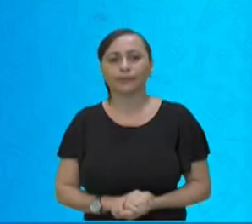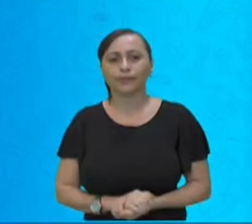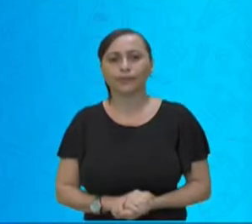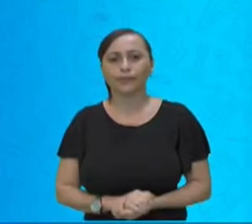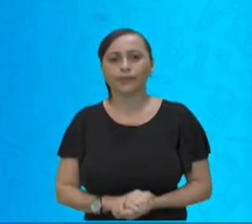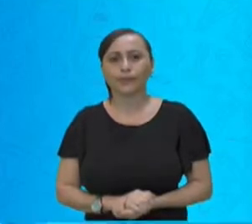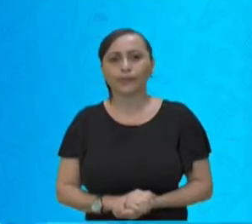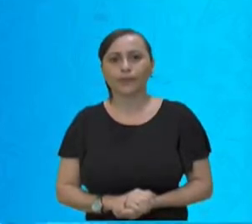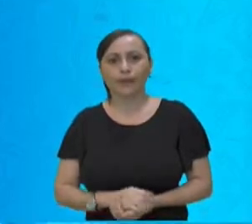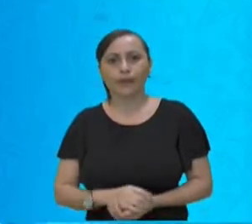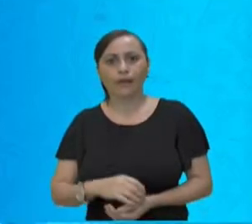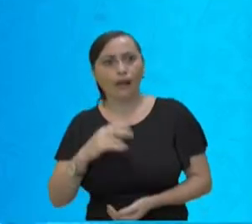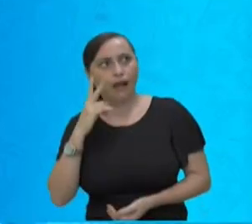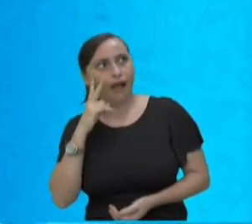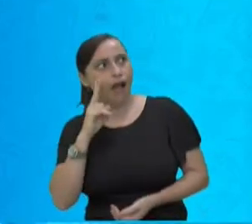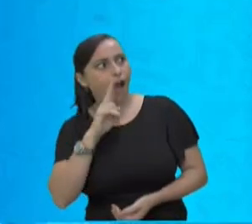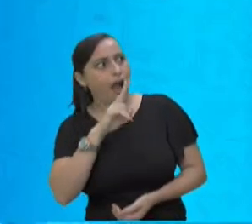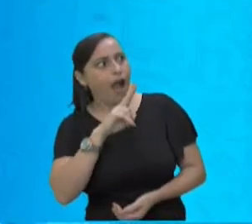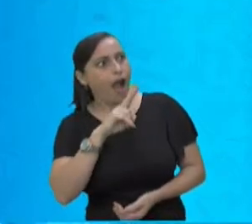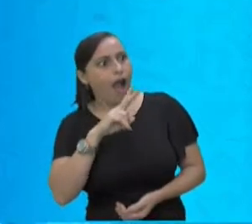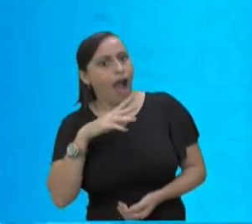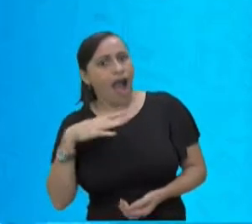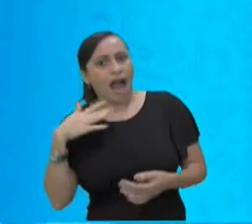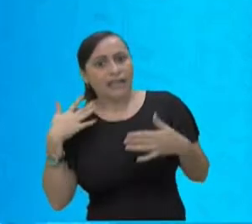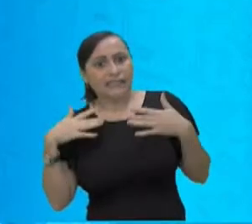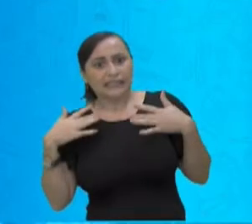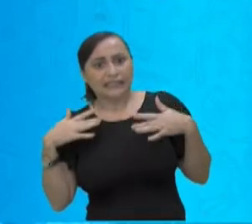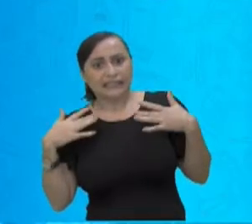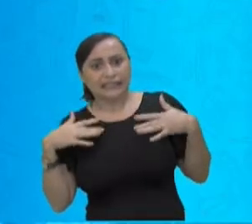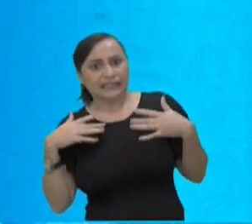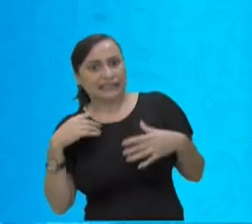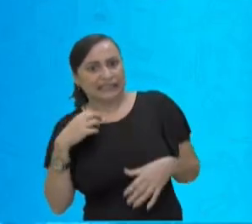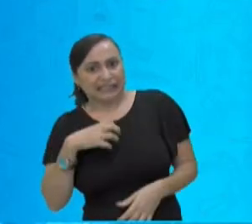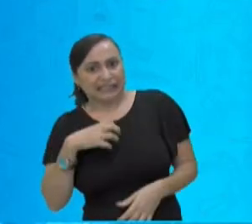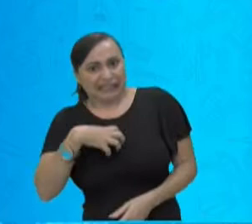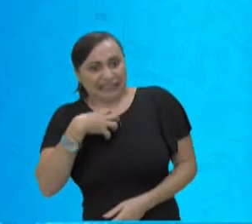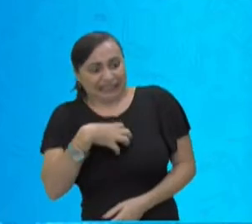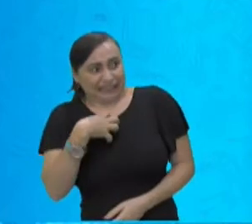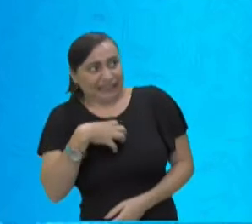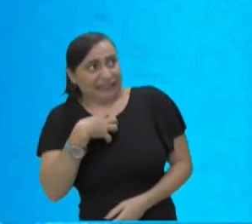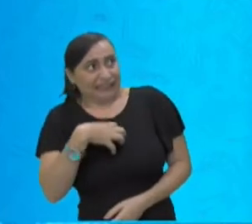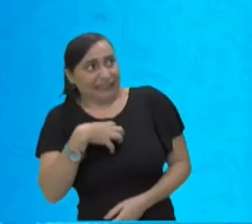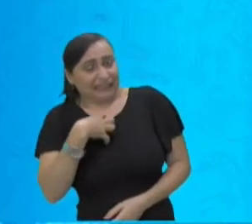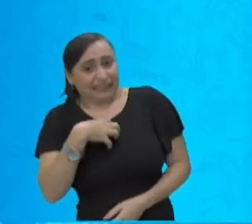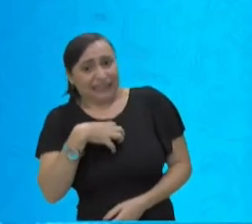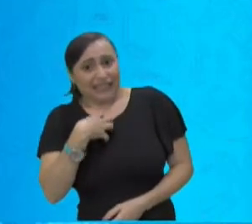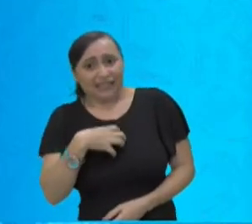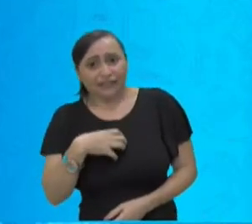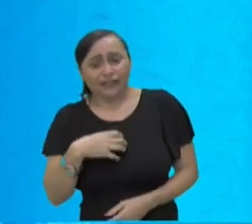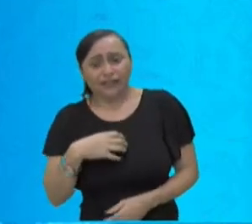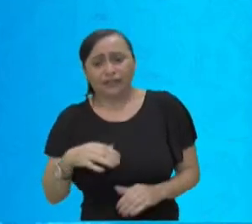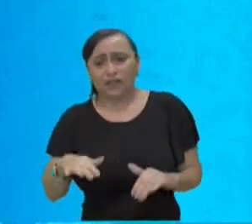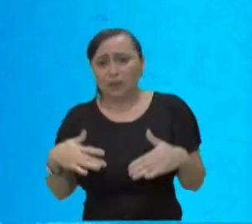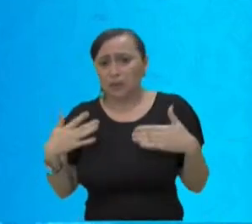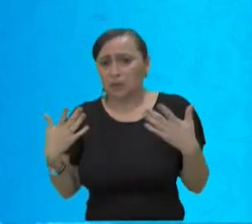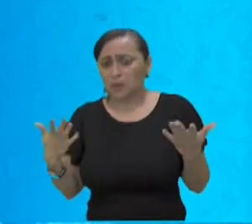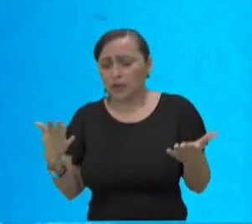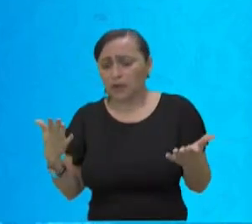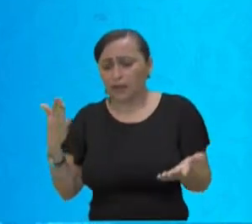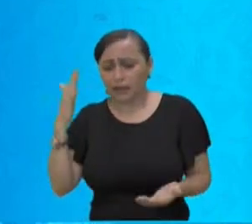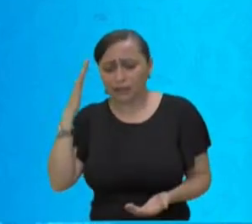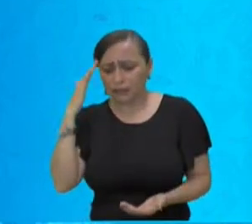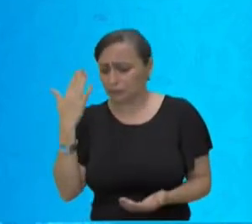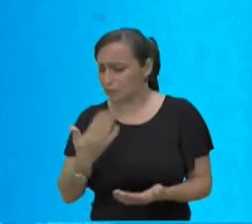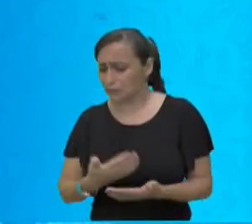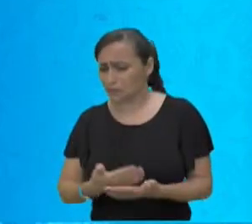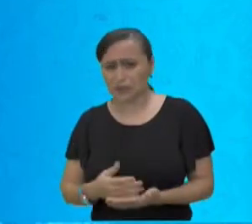ei ei olha gente Que cara feia é a raiva quando não queremos obedecer